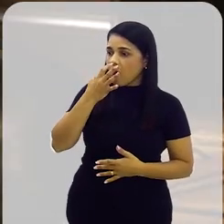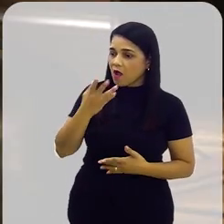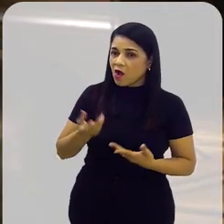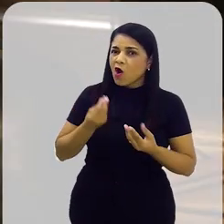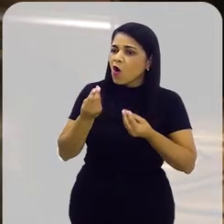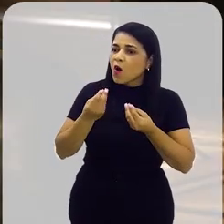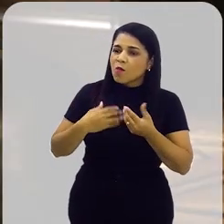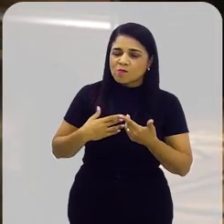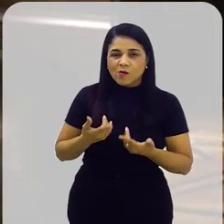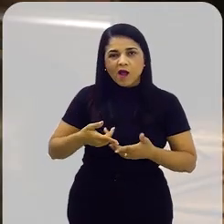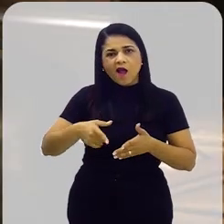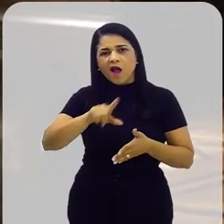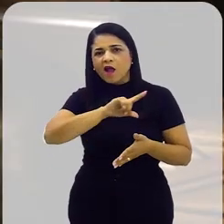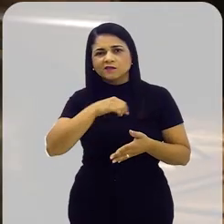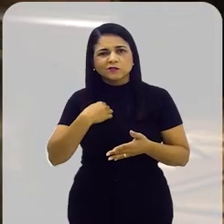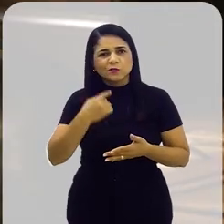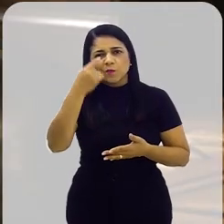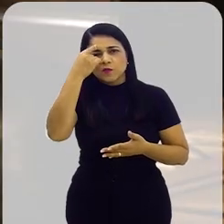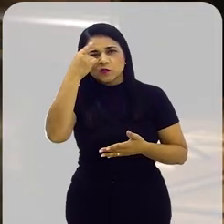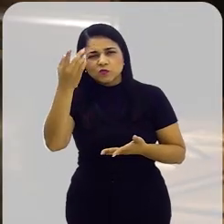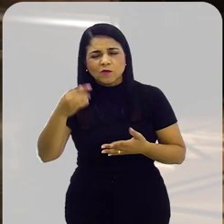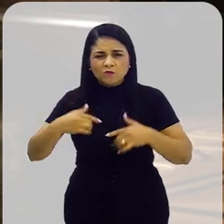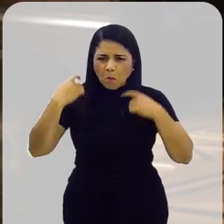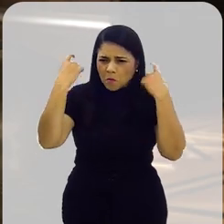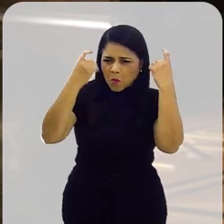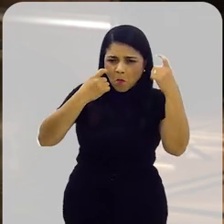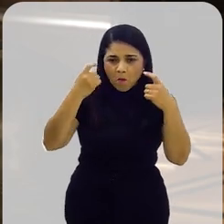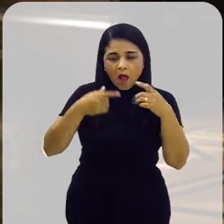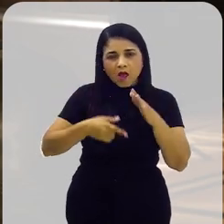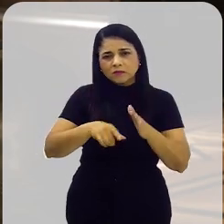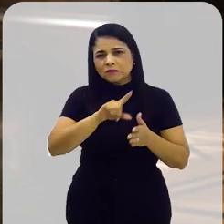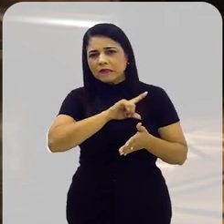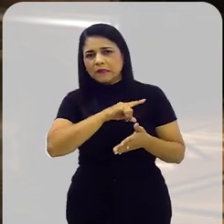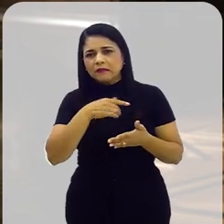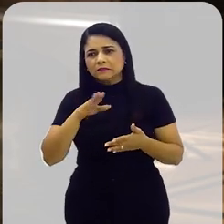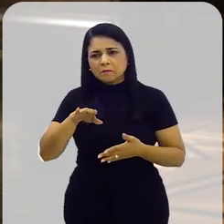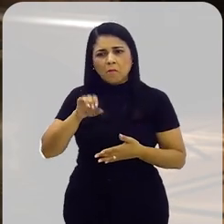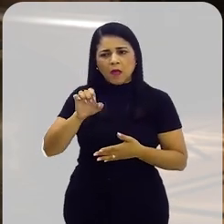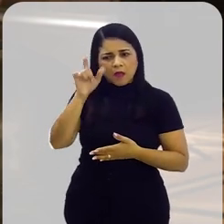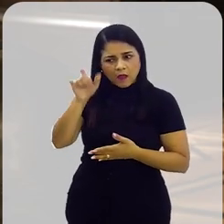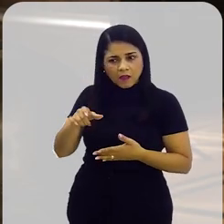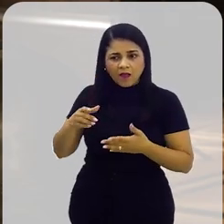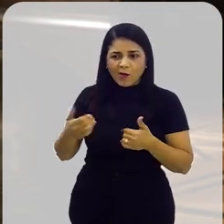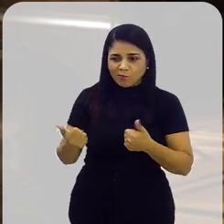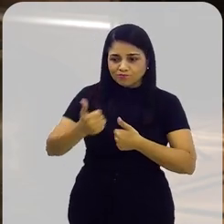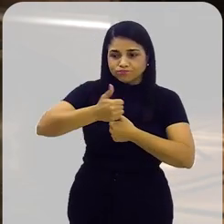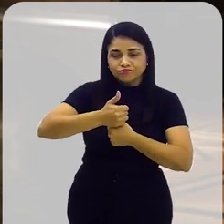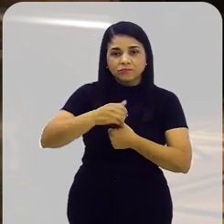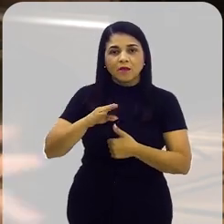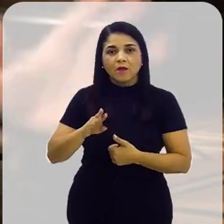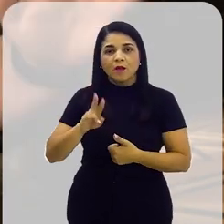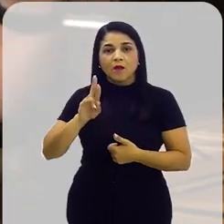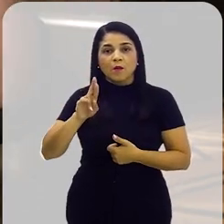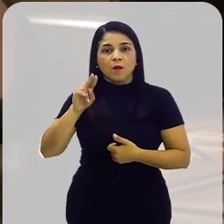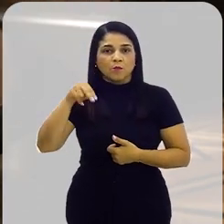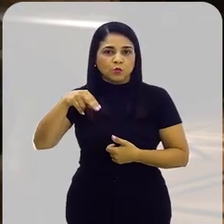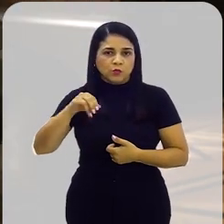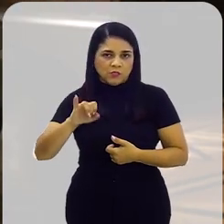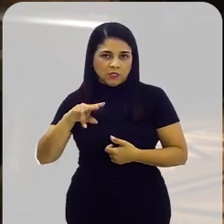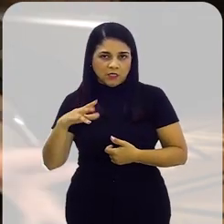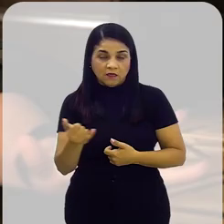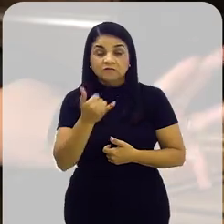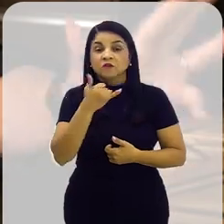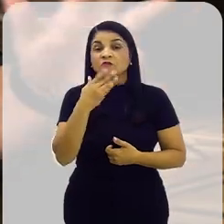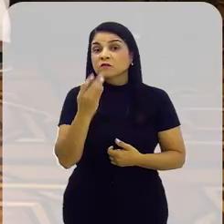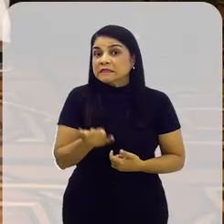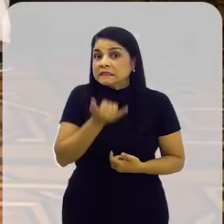como a gente não tinha pensado nisso antes. A gente batendo cabeça aqui. E aí foi... É, sem querer. Eu não sabia que eu sabia cantar, que